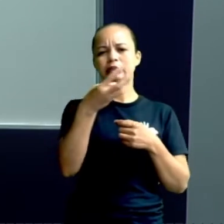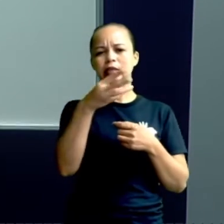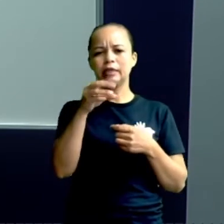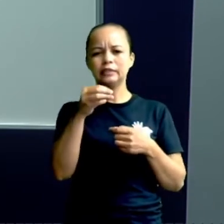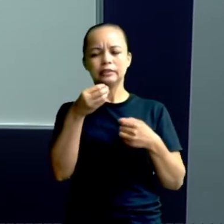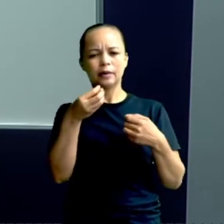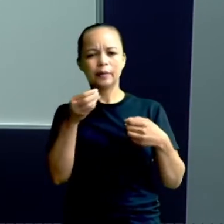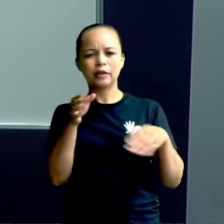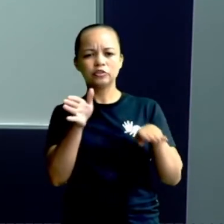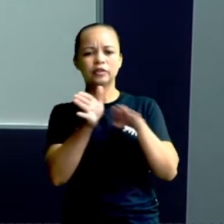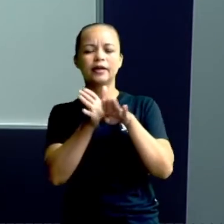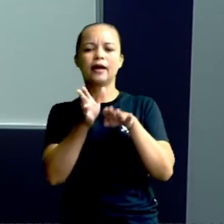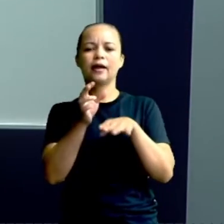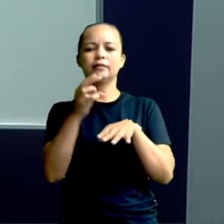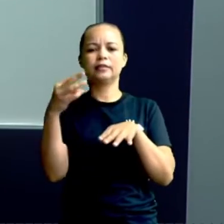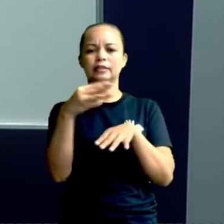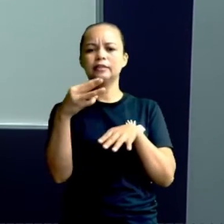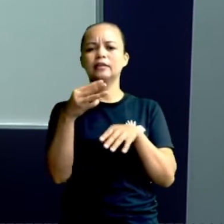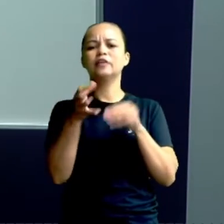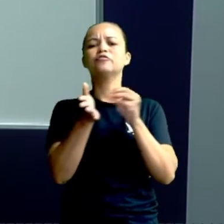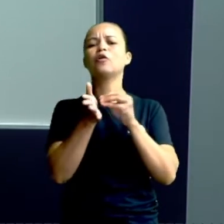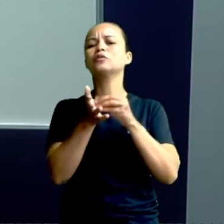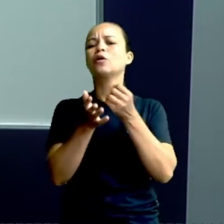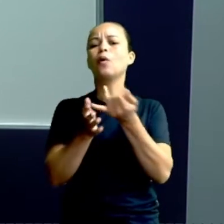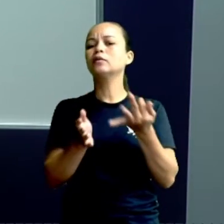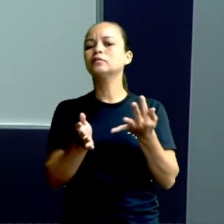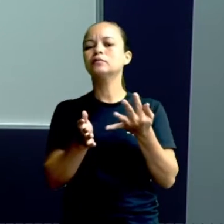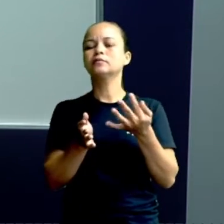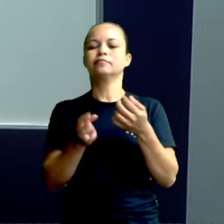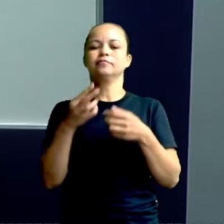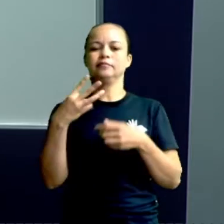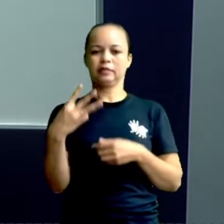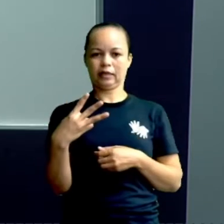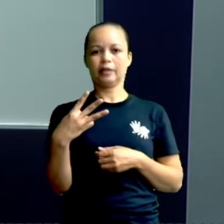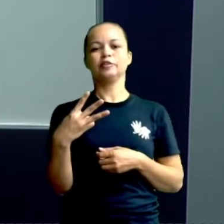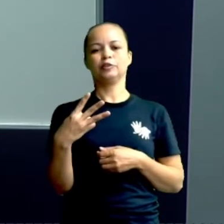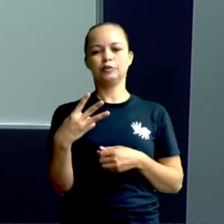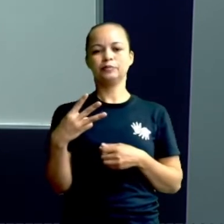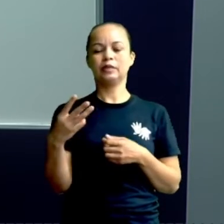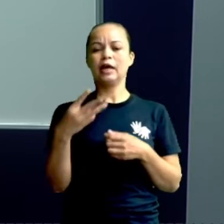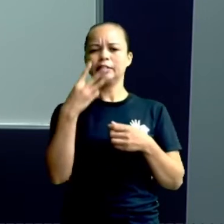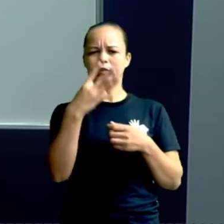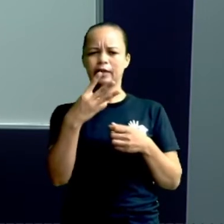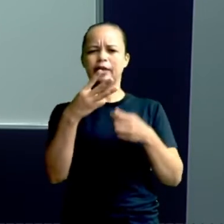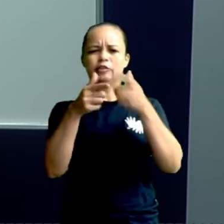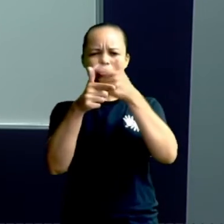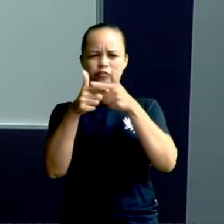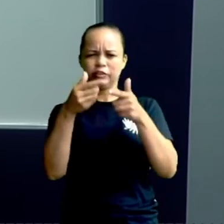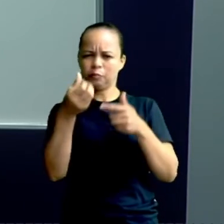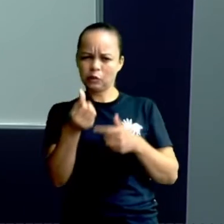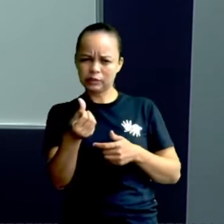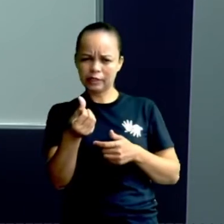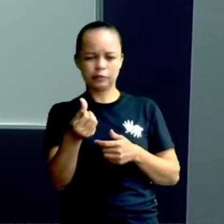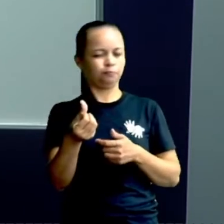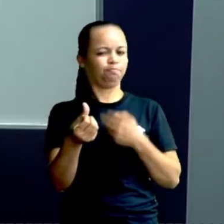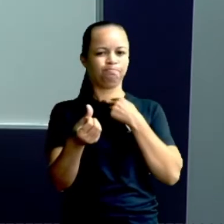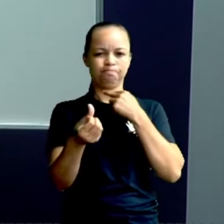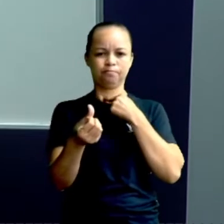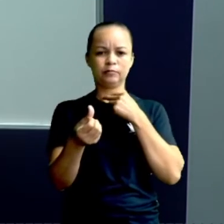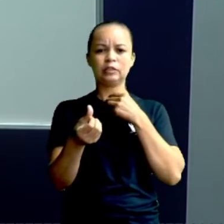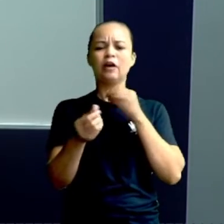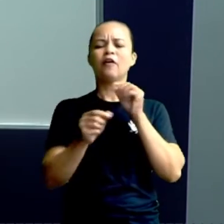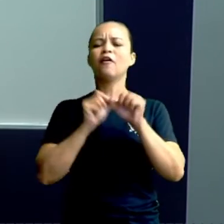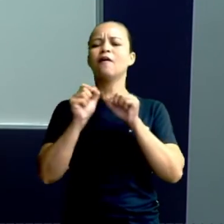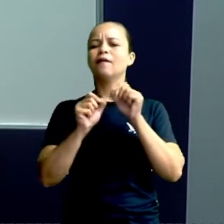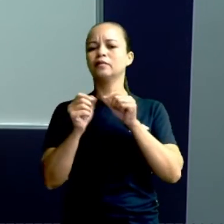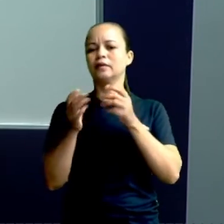em 33 está faltando 3. 3 dá para dividir por 6? Não dá. O que é que a